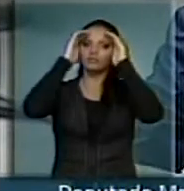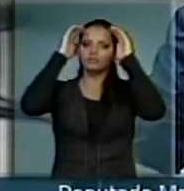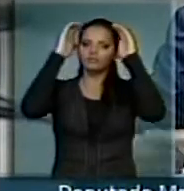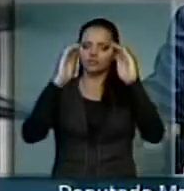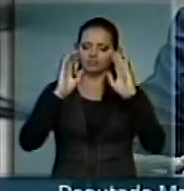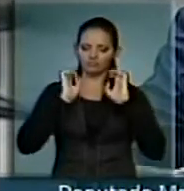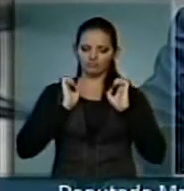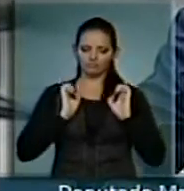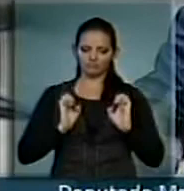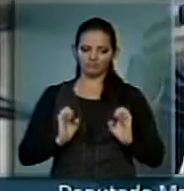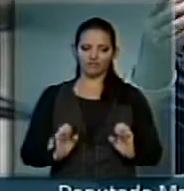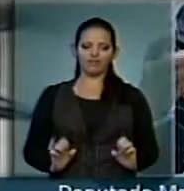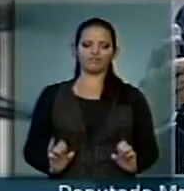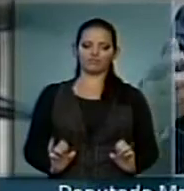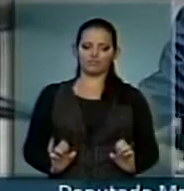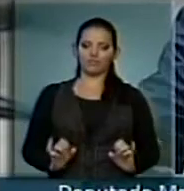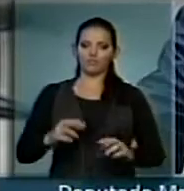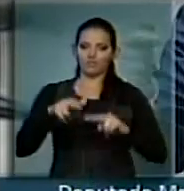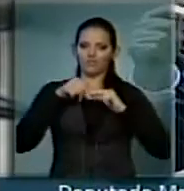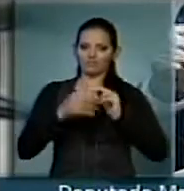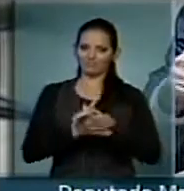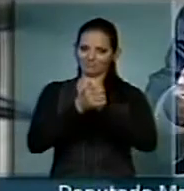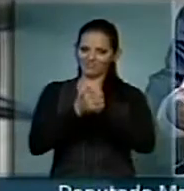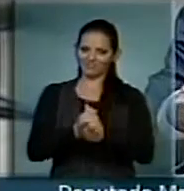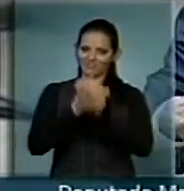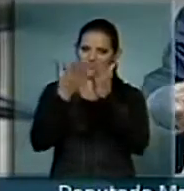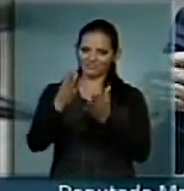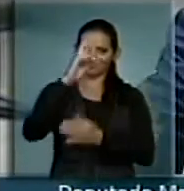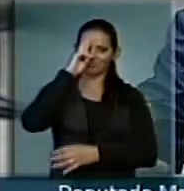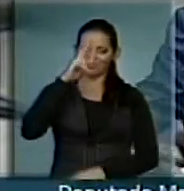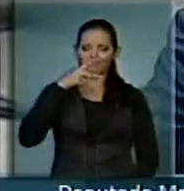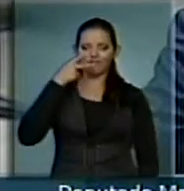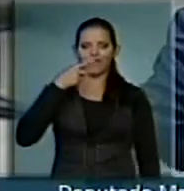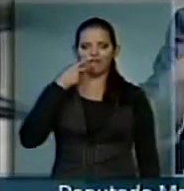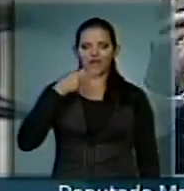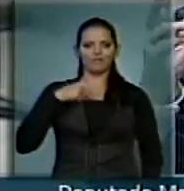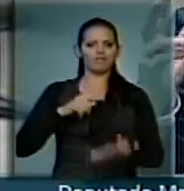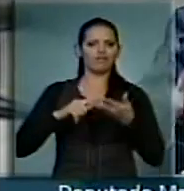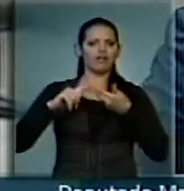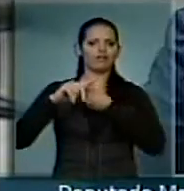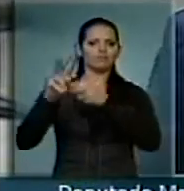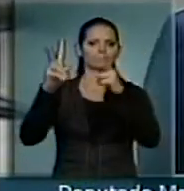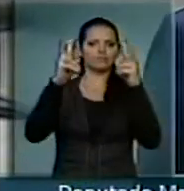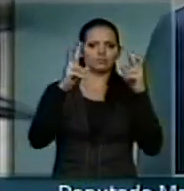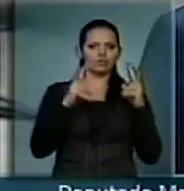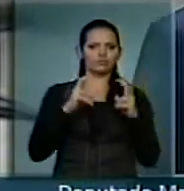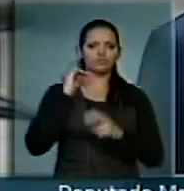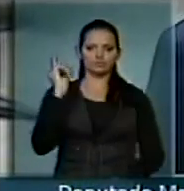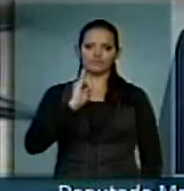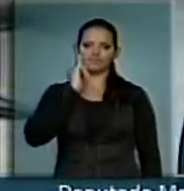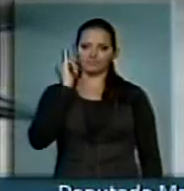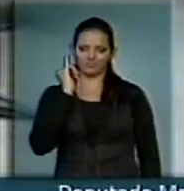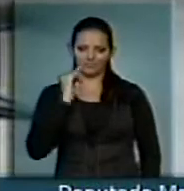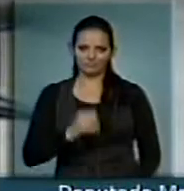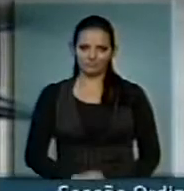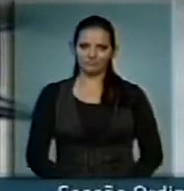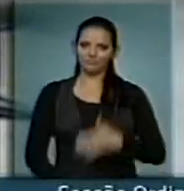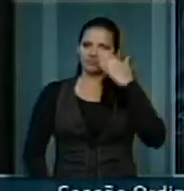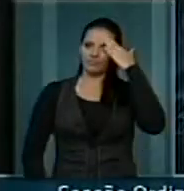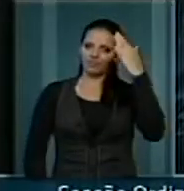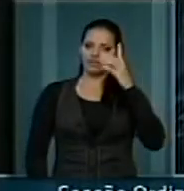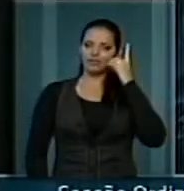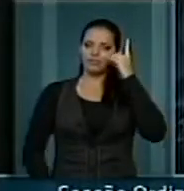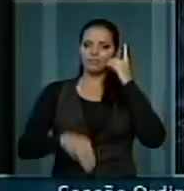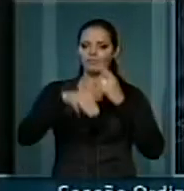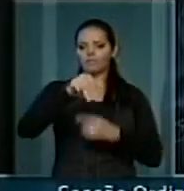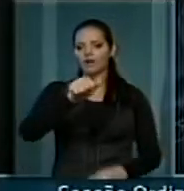princípios éticos inafastáveis. O primeiro da Vossa Excelência para fazer essa menção, dentre outros temas de relevância assemelhada. Eu agradeço, ilustre